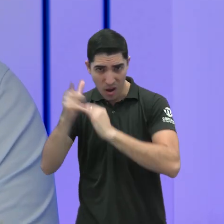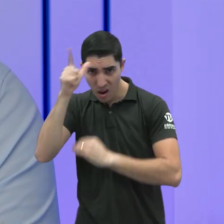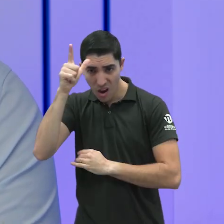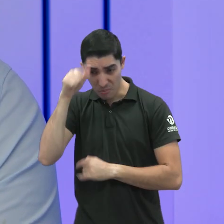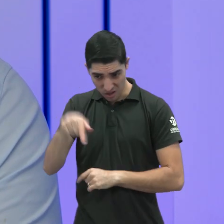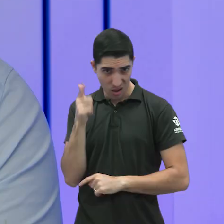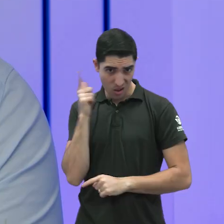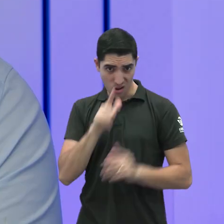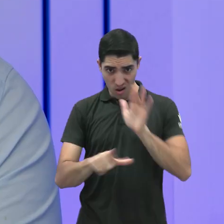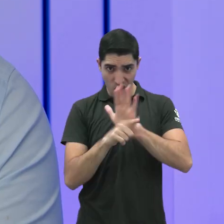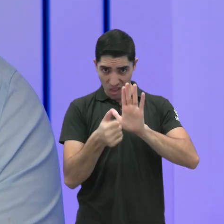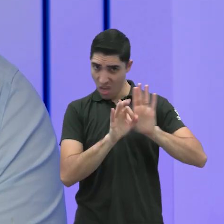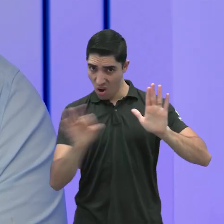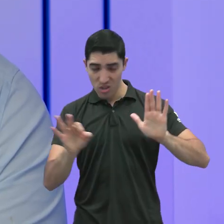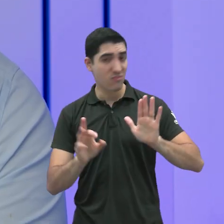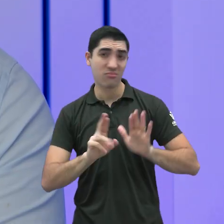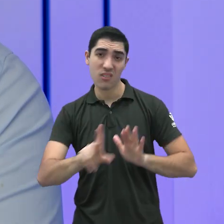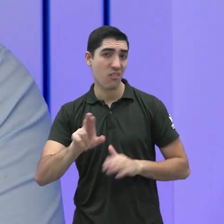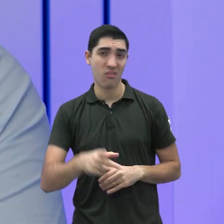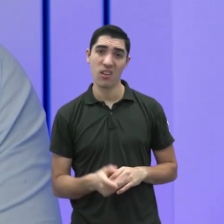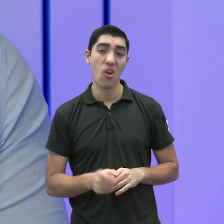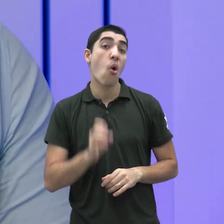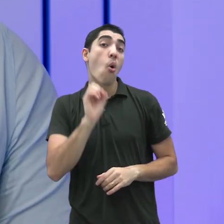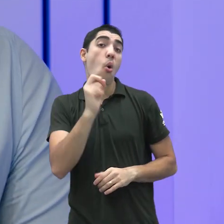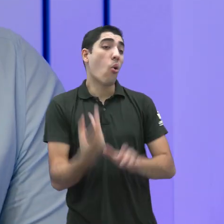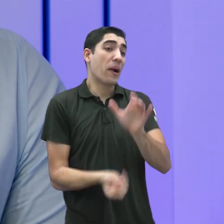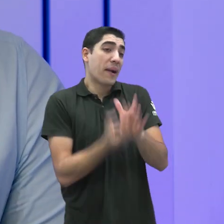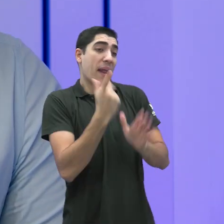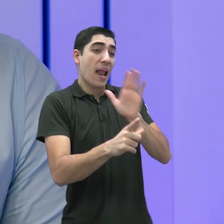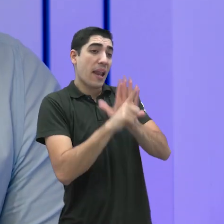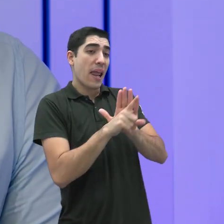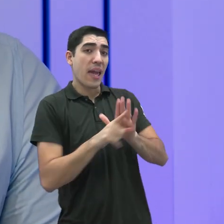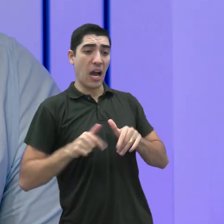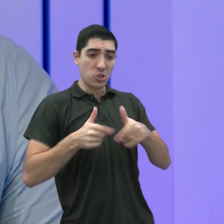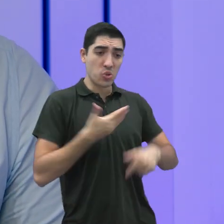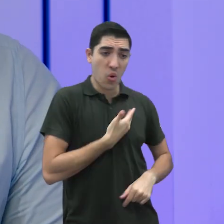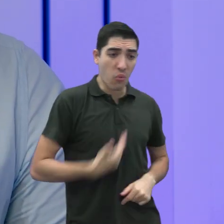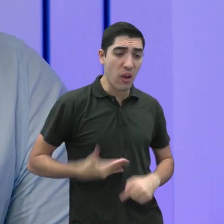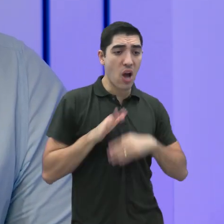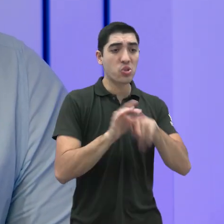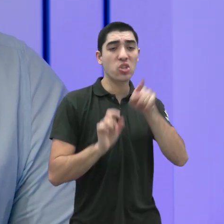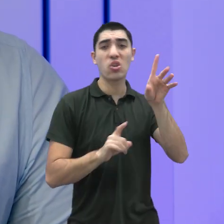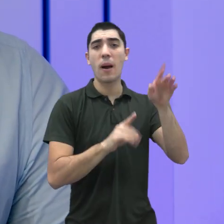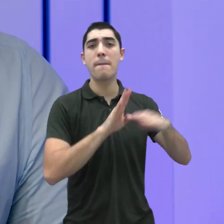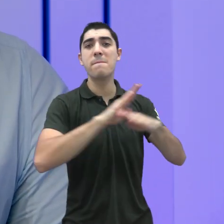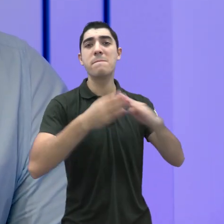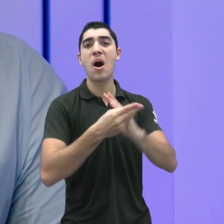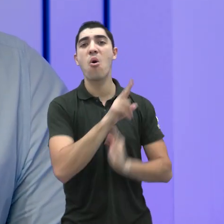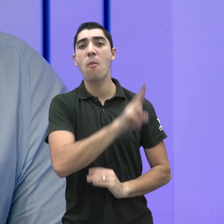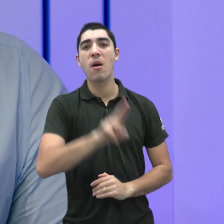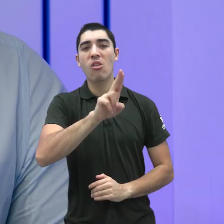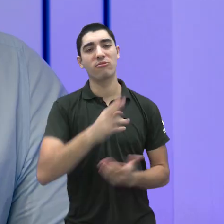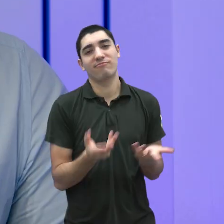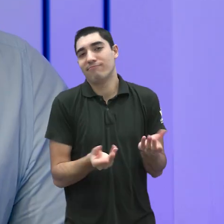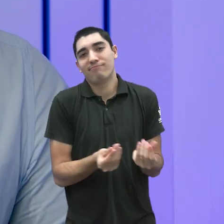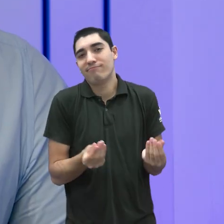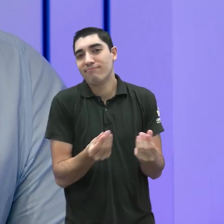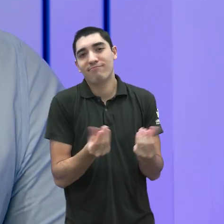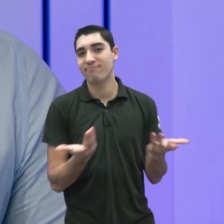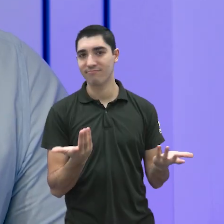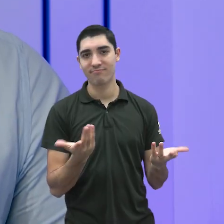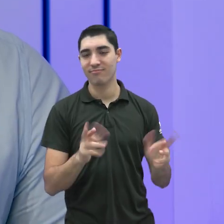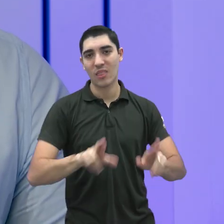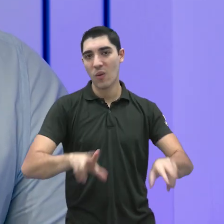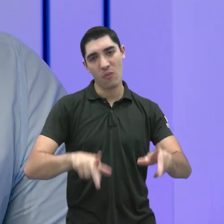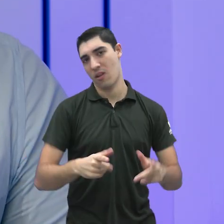eficaz. Se eu pego uma política pública que só vai atender o jovem ali do Urbanova, também não vai ser eficaz. Então, a gente tem que entender que